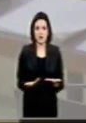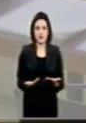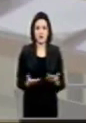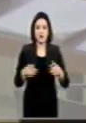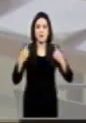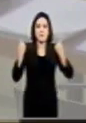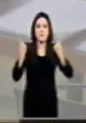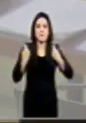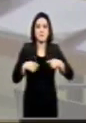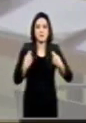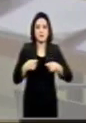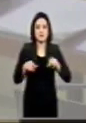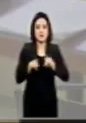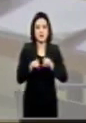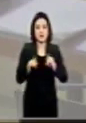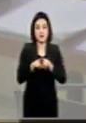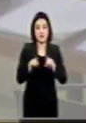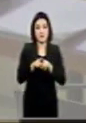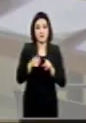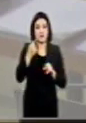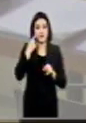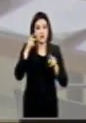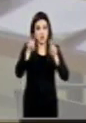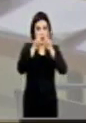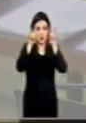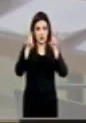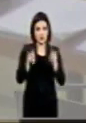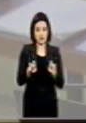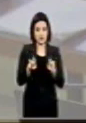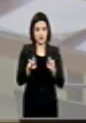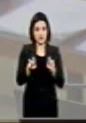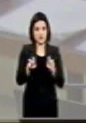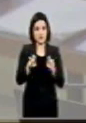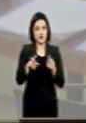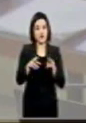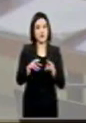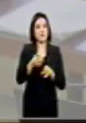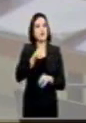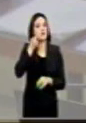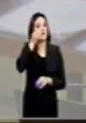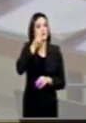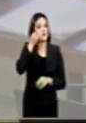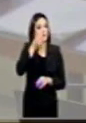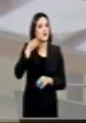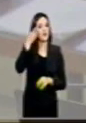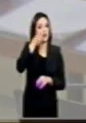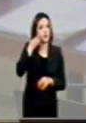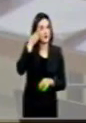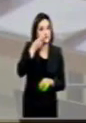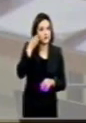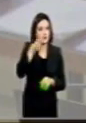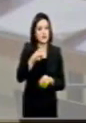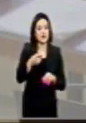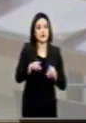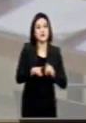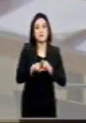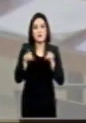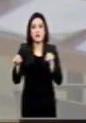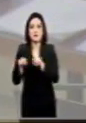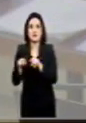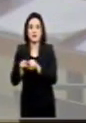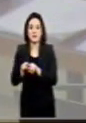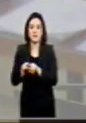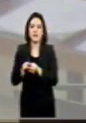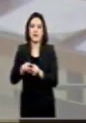verticalizar o tema das imunidades parlamentares e a impossibilidade de extensão a agentes que não exerçam o